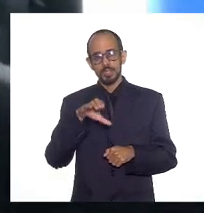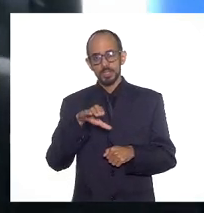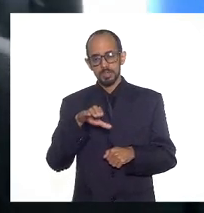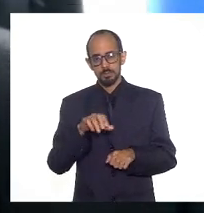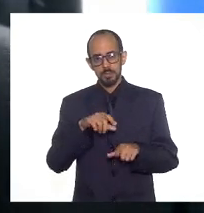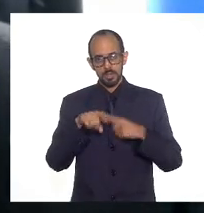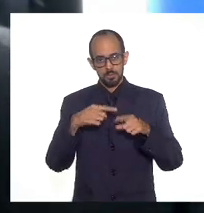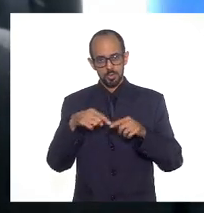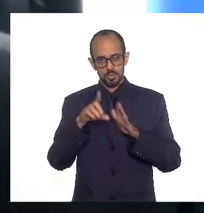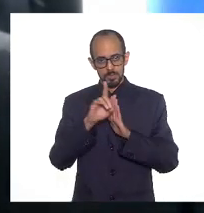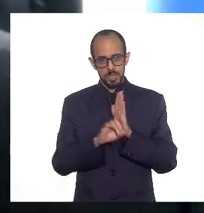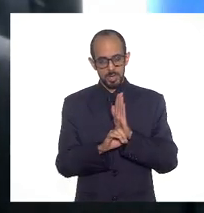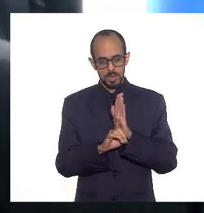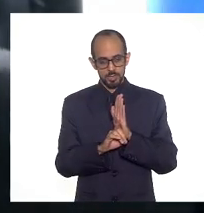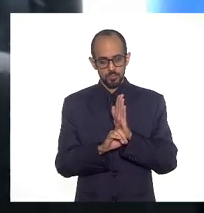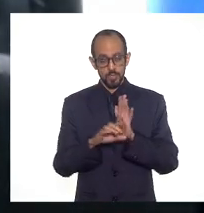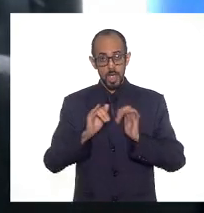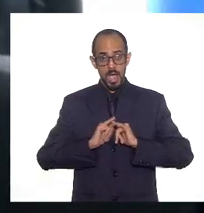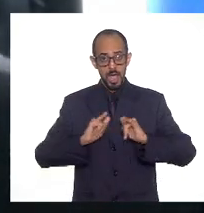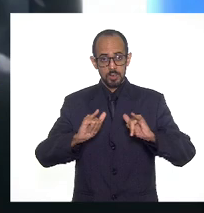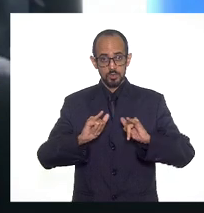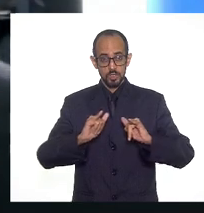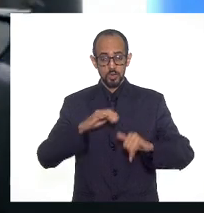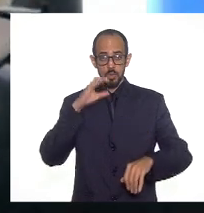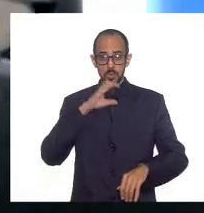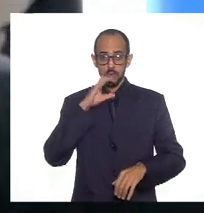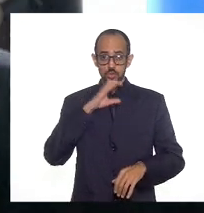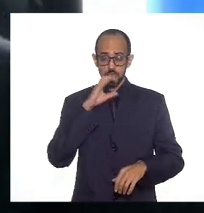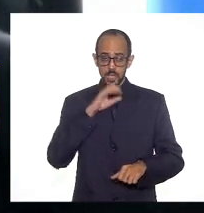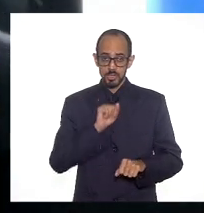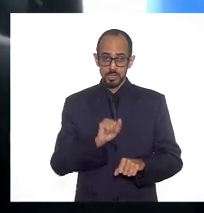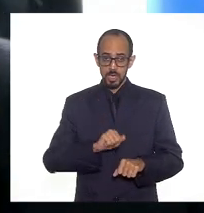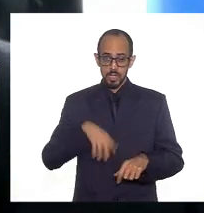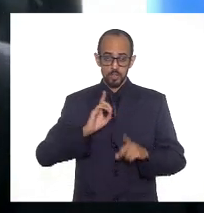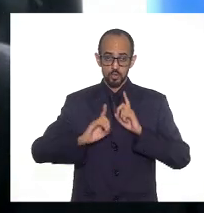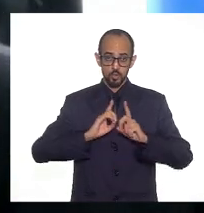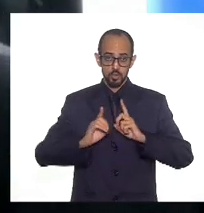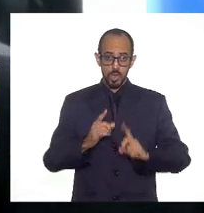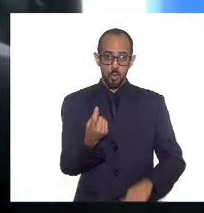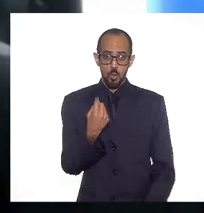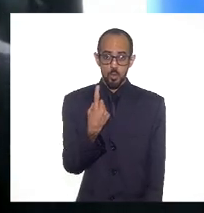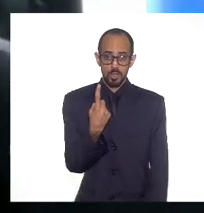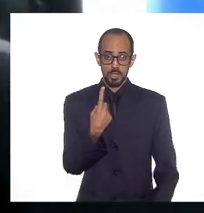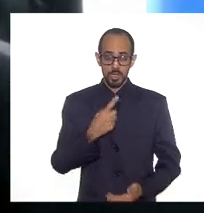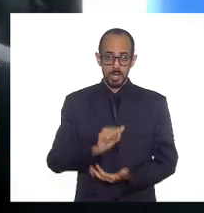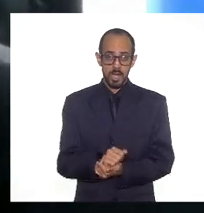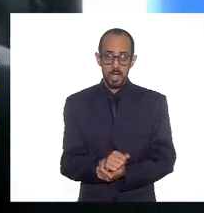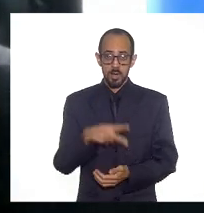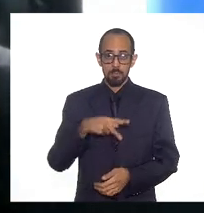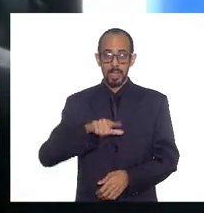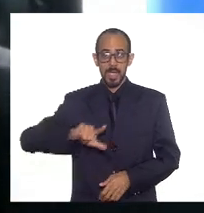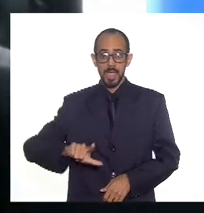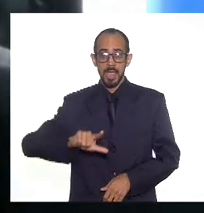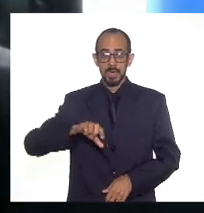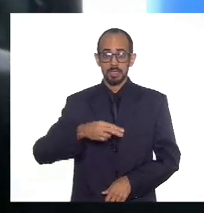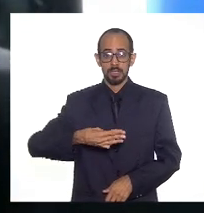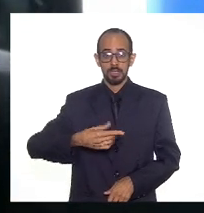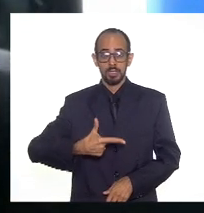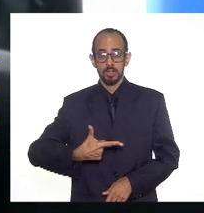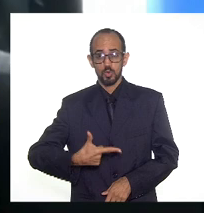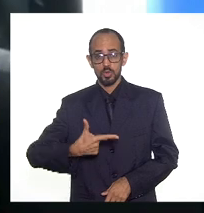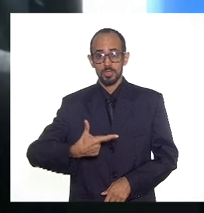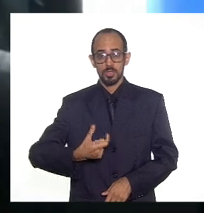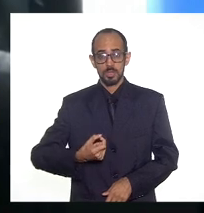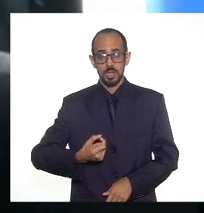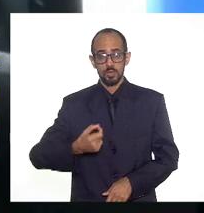voto. Anuncio, em regime de urgência e em discussão única. Projeto de Lei 3205